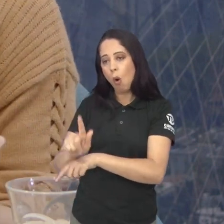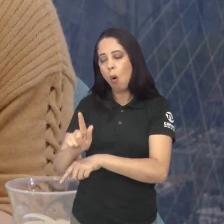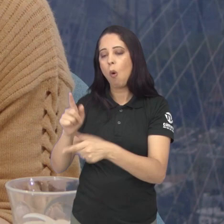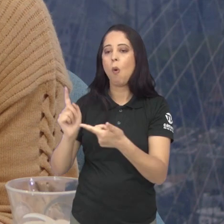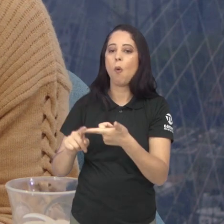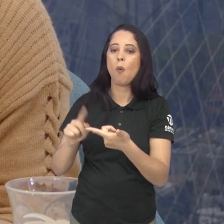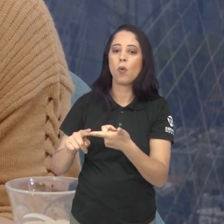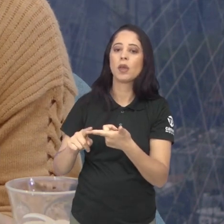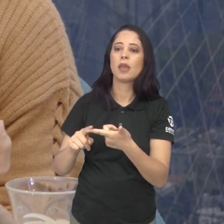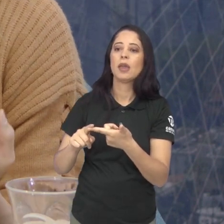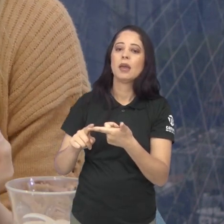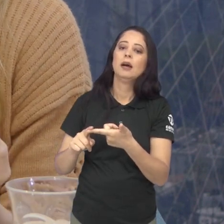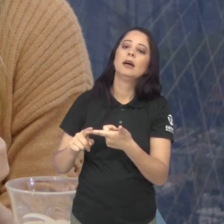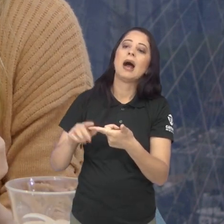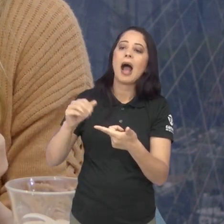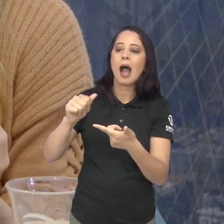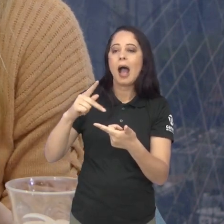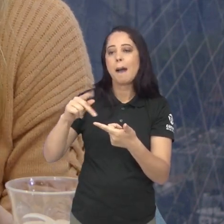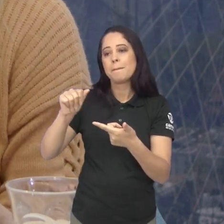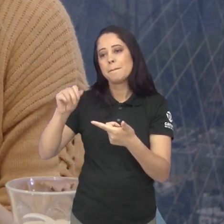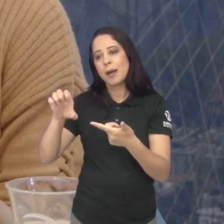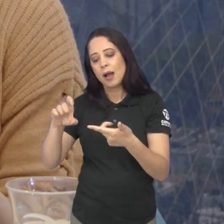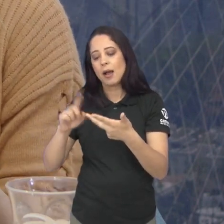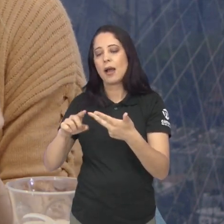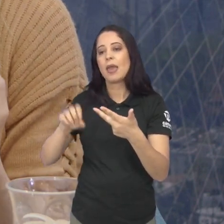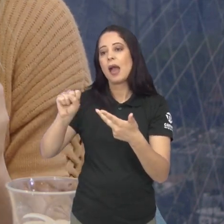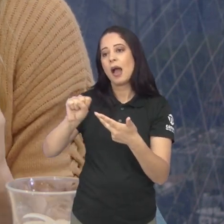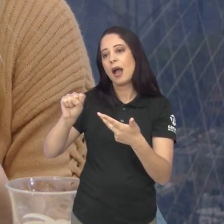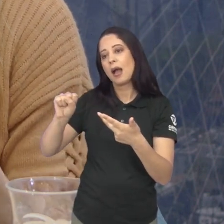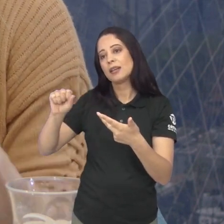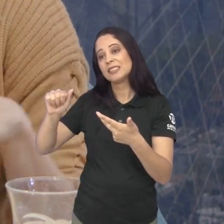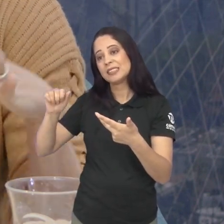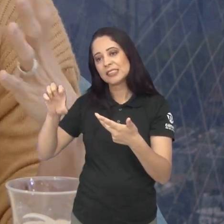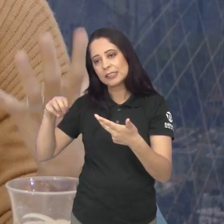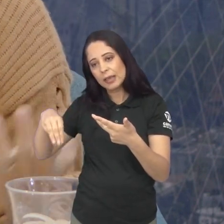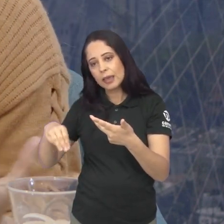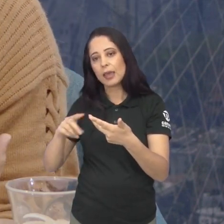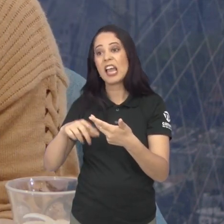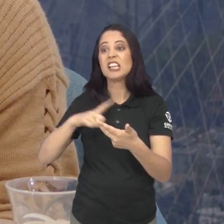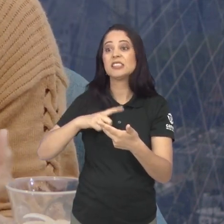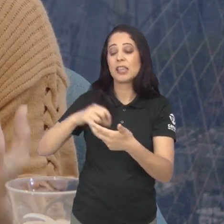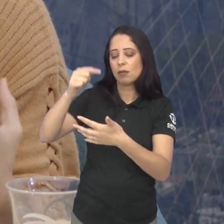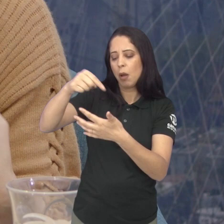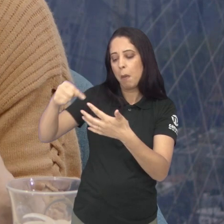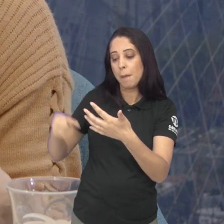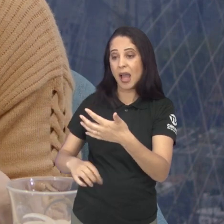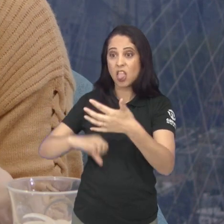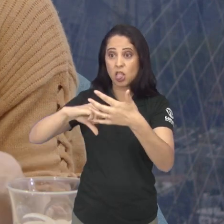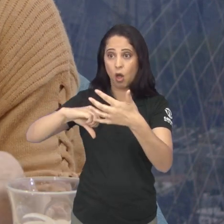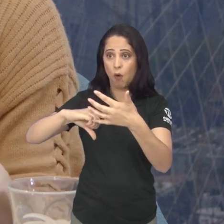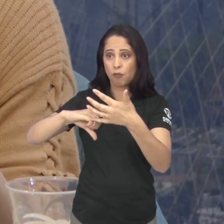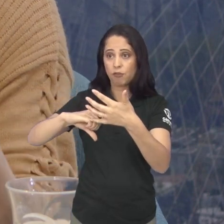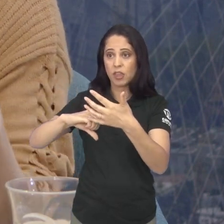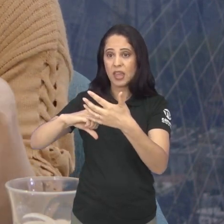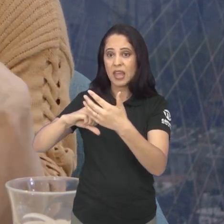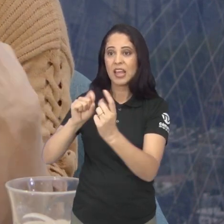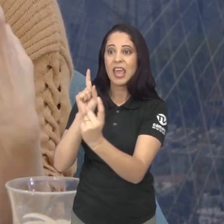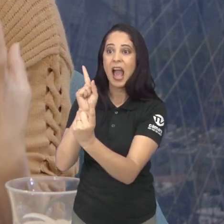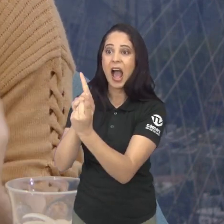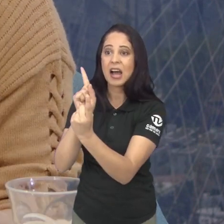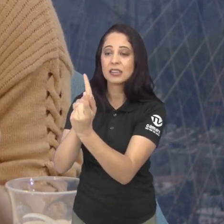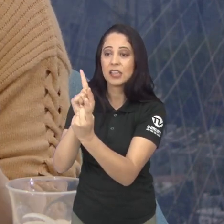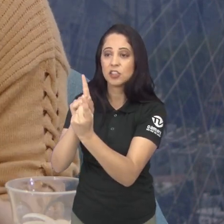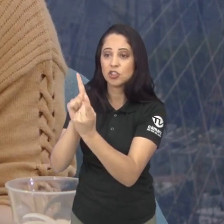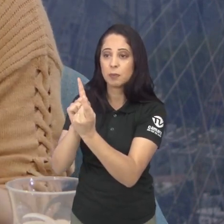são parceiras da prefeitura. Tem a Bentivi, tem a APAI, tem a ASEM. Existem 9 parceiros que fazem atendimento de todas